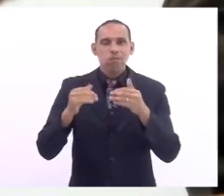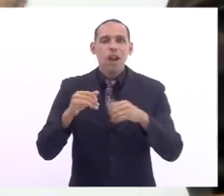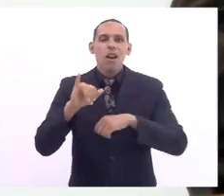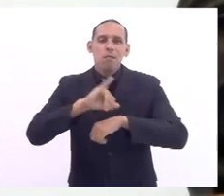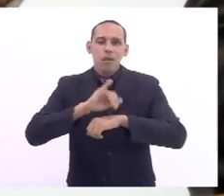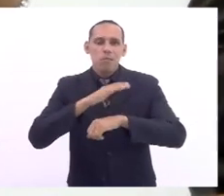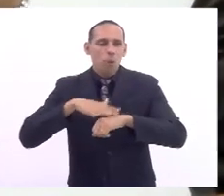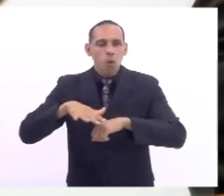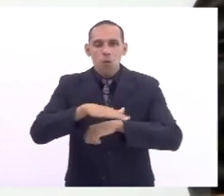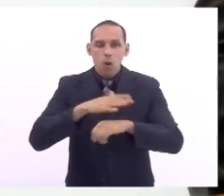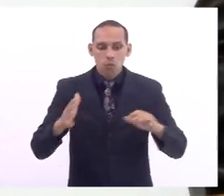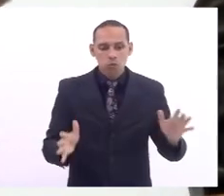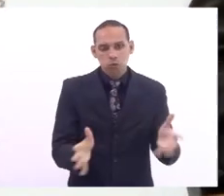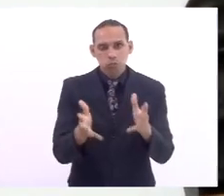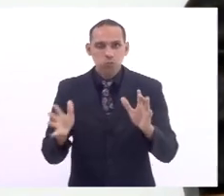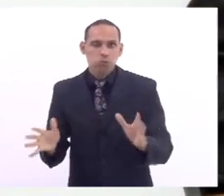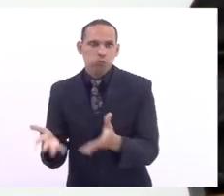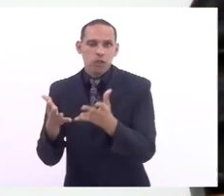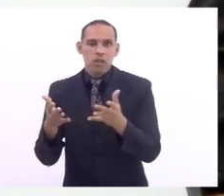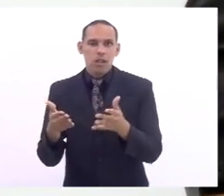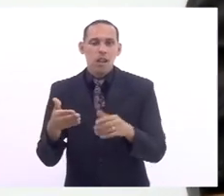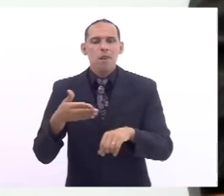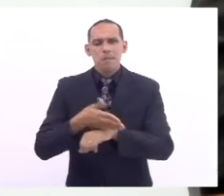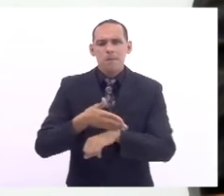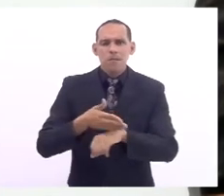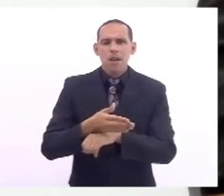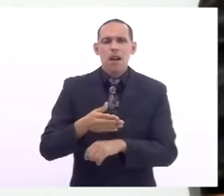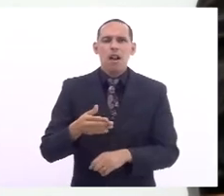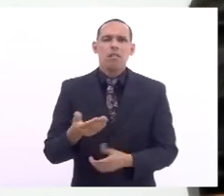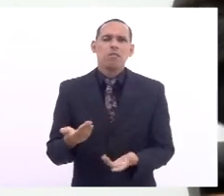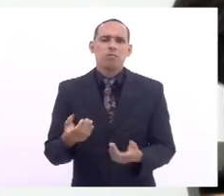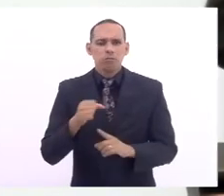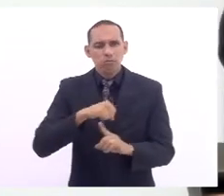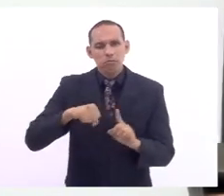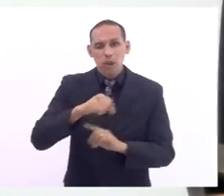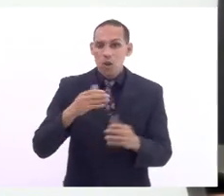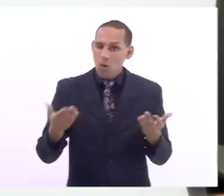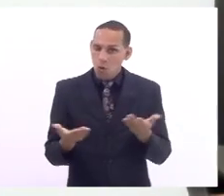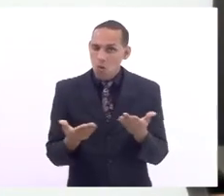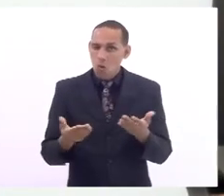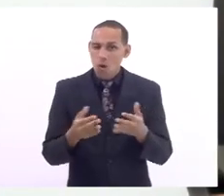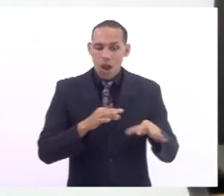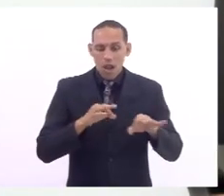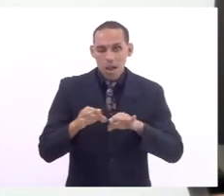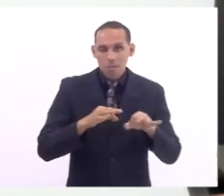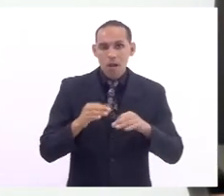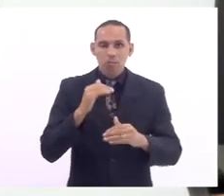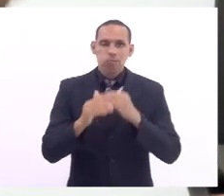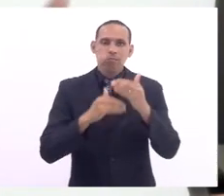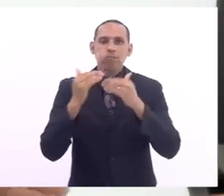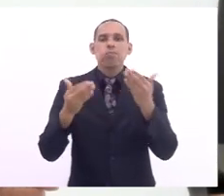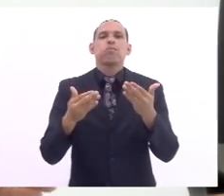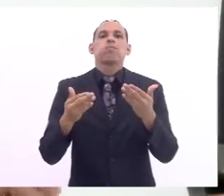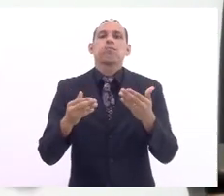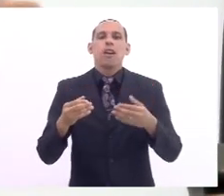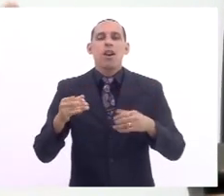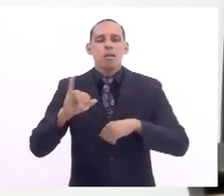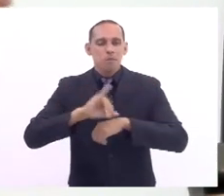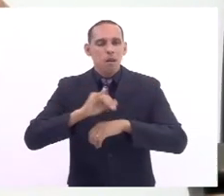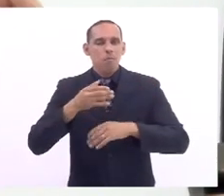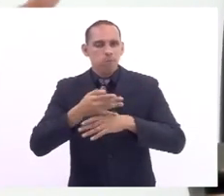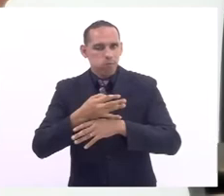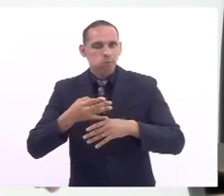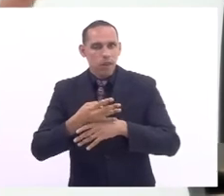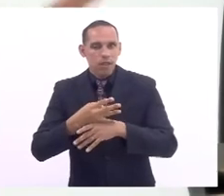ter estimulado participação social na bom então se hoje existe um plano desenvolvimento Metropolitano que o governo do estado